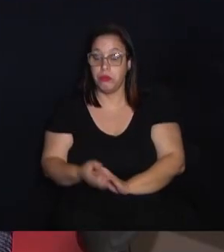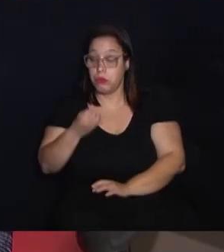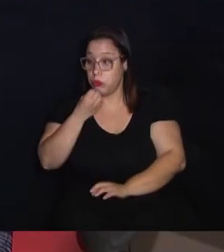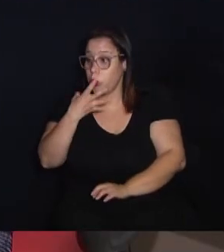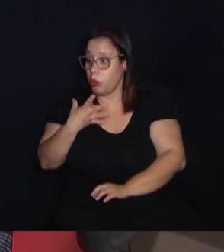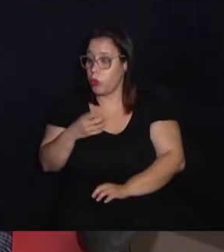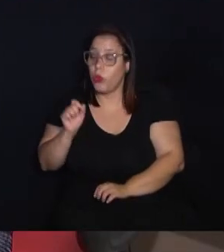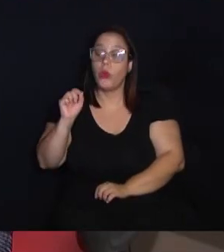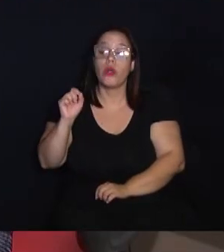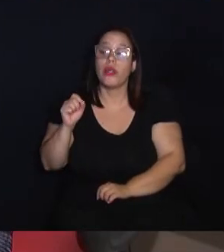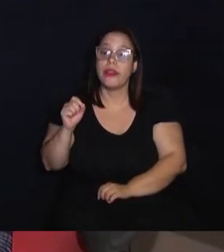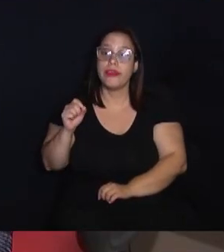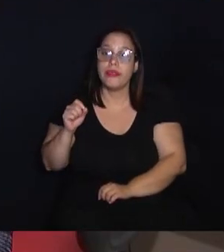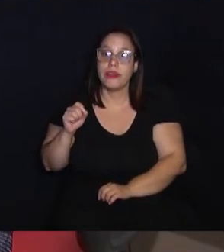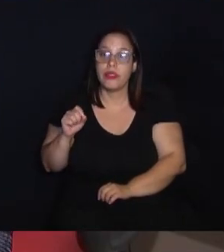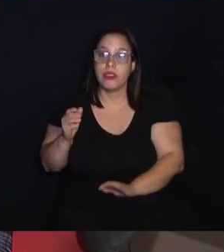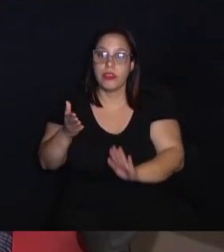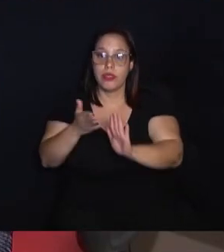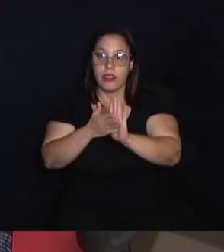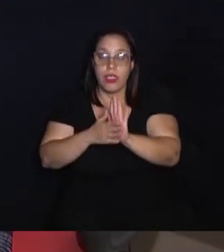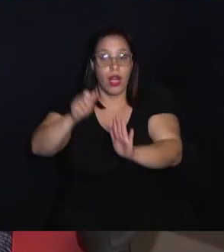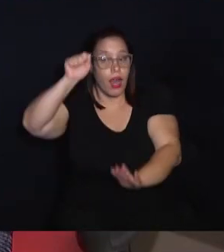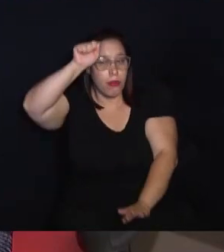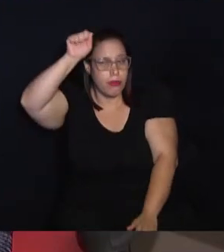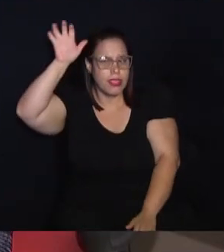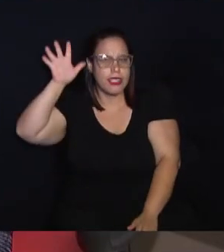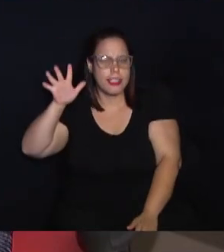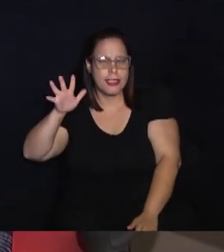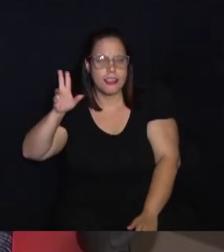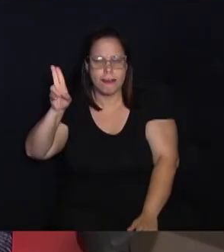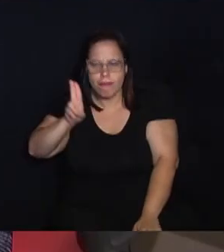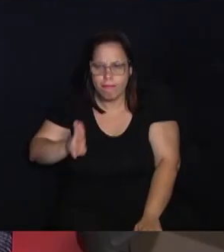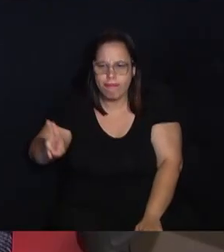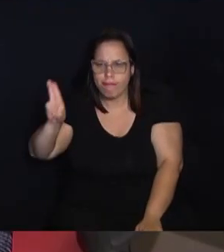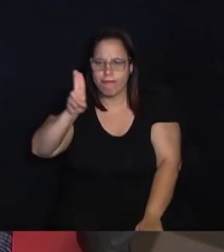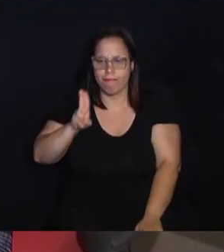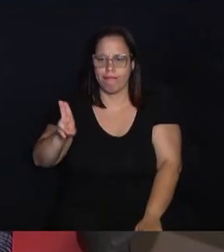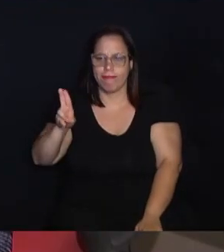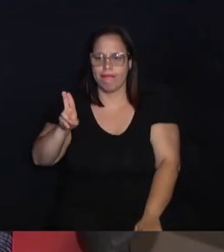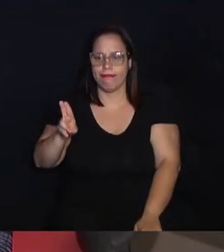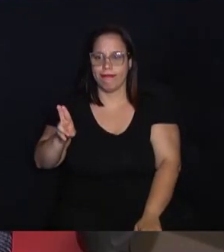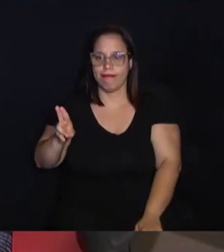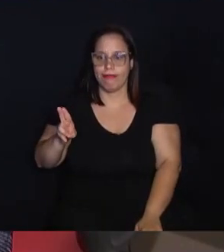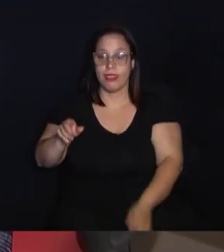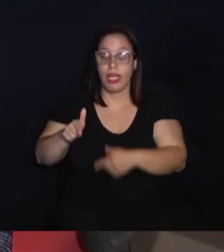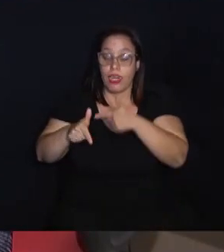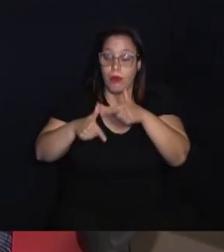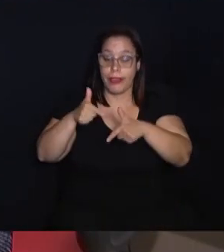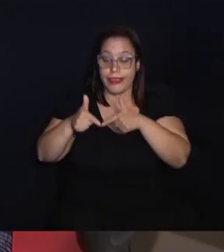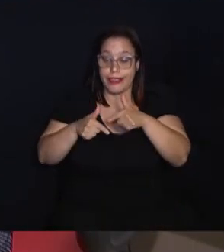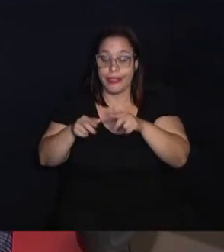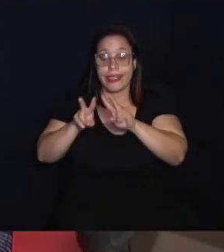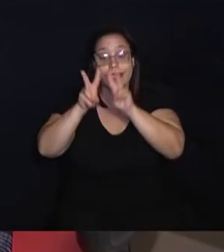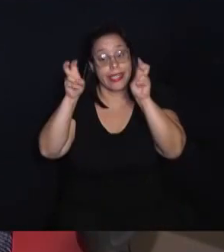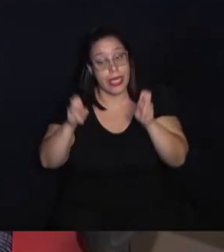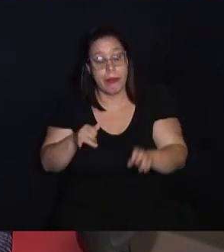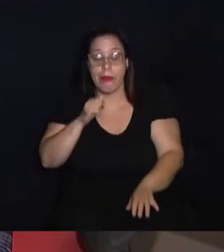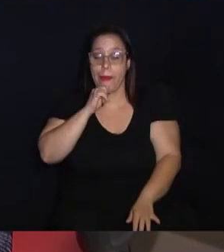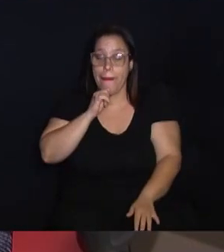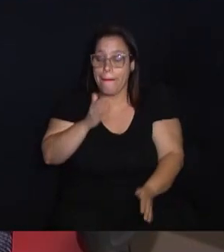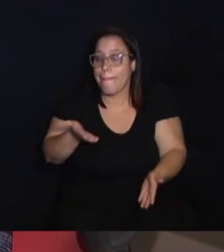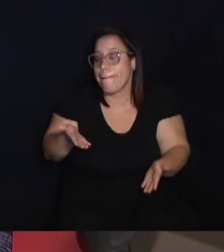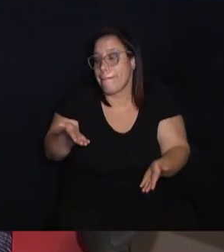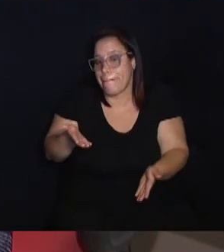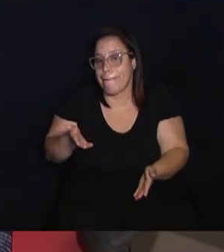que obras africanas sejam utilizadas para a gente trabalhar esse assunto, não é? Trabalhar para